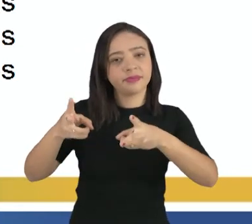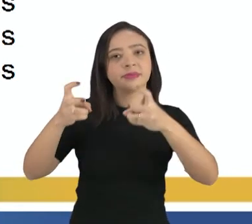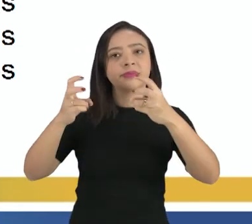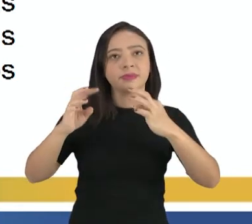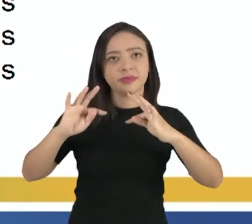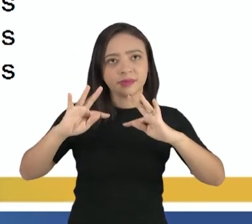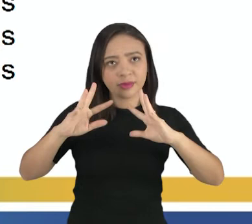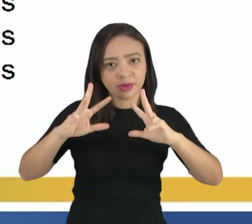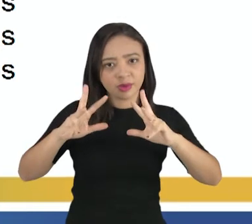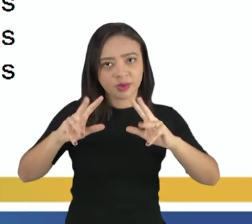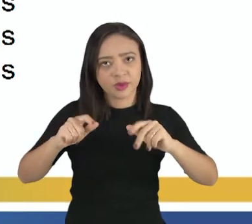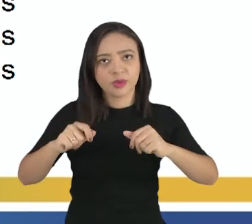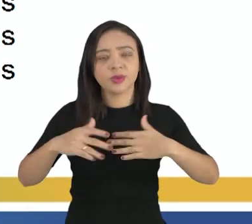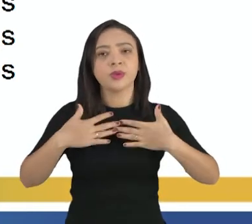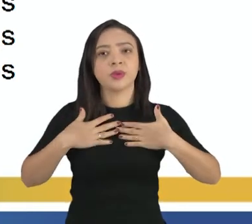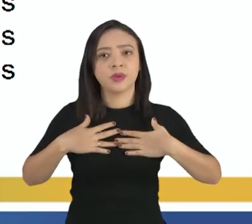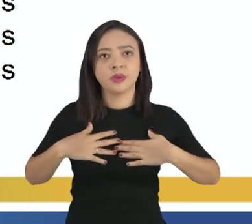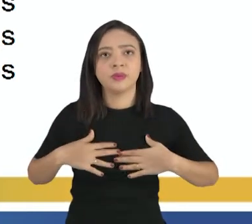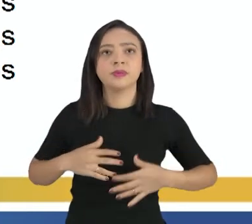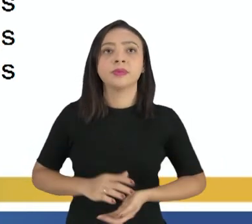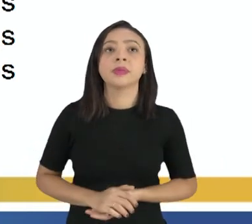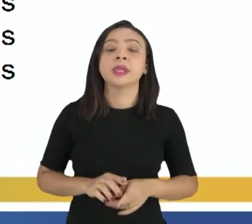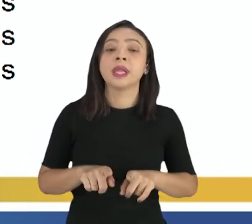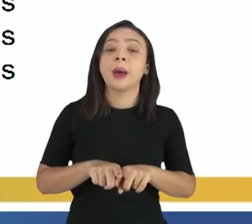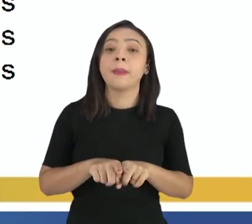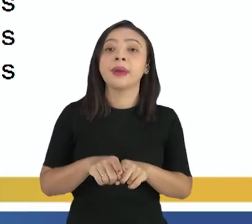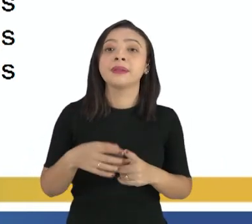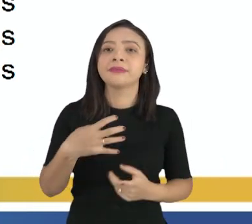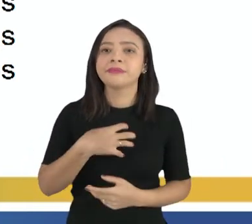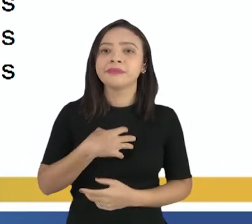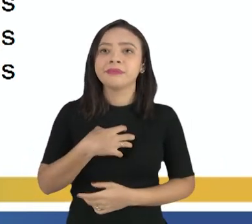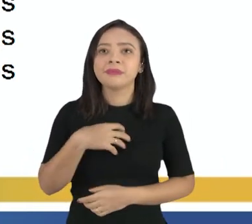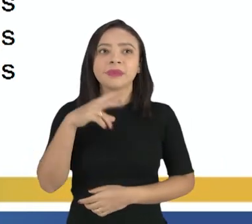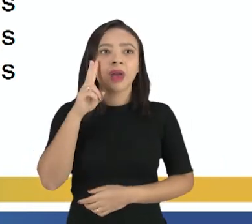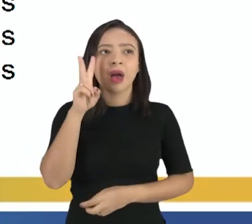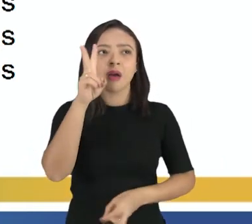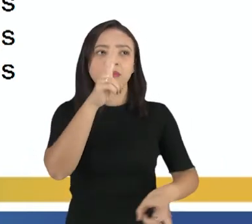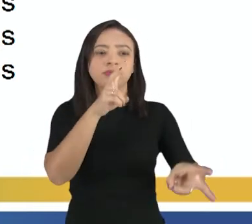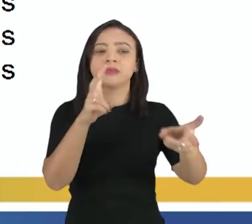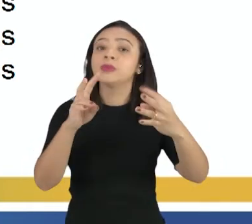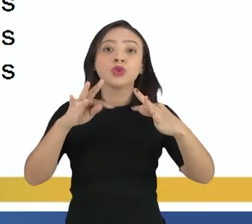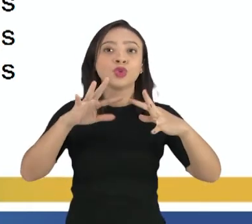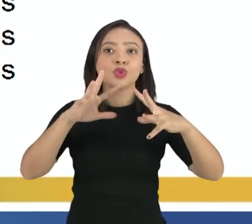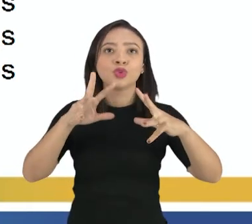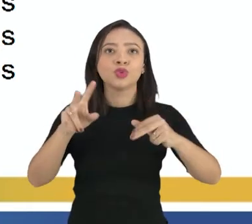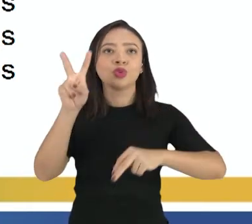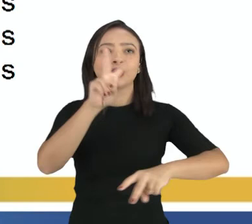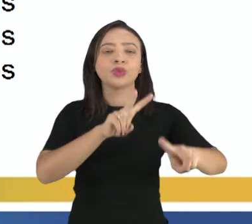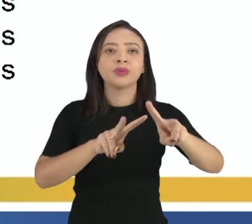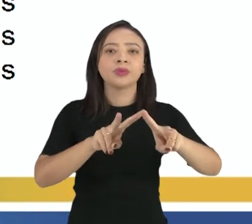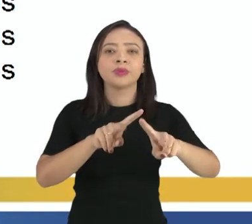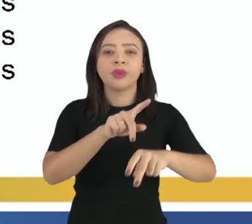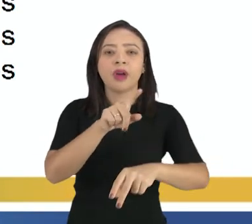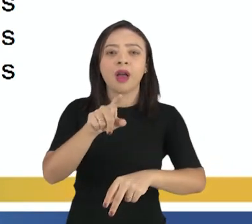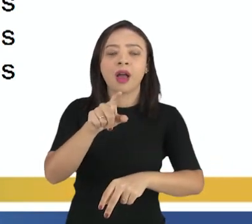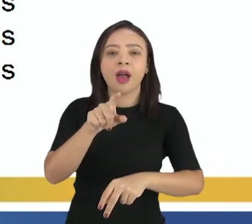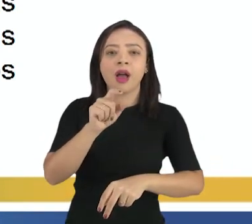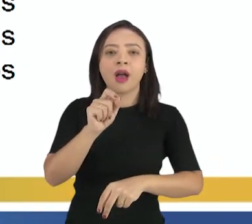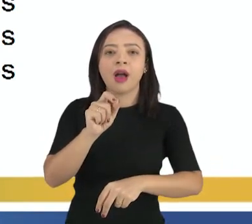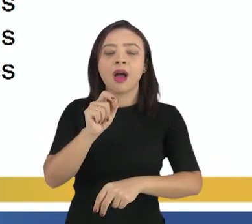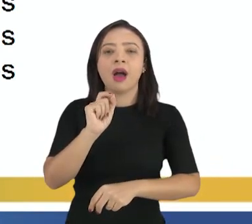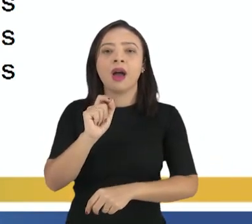carências de modo maduro sentir à vontade de olhar além das questões de materiais sua confiança